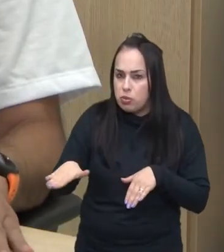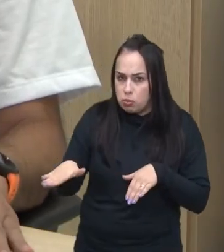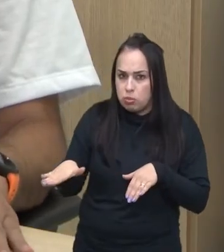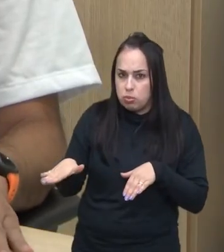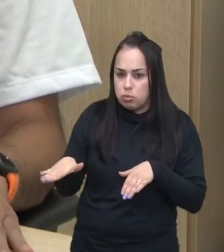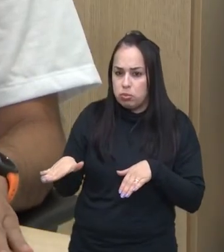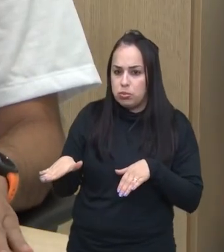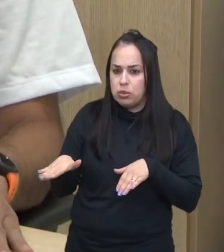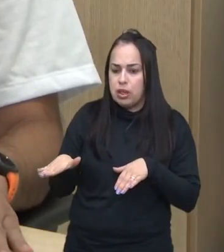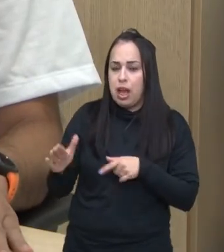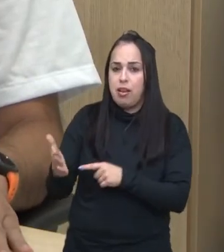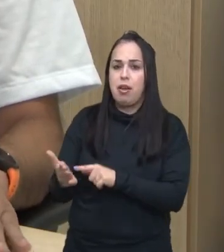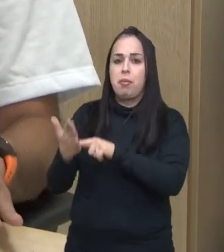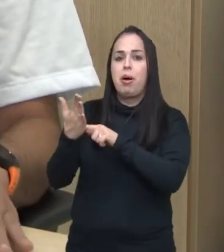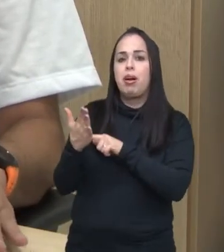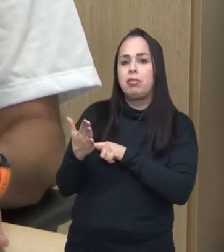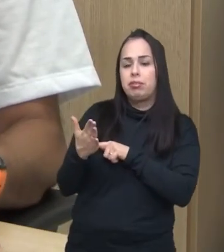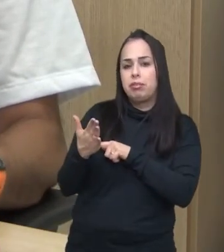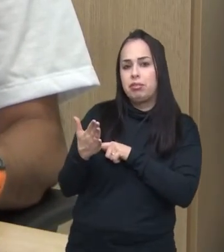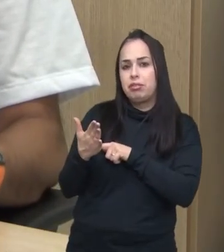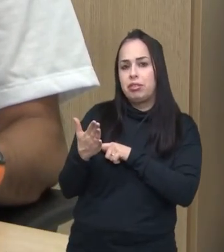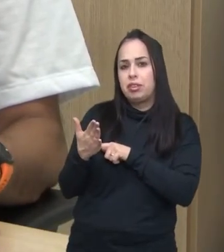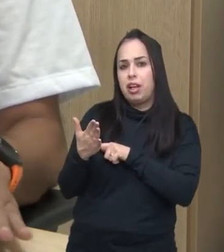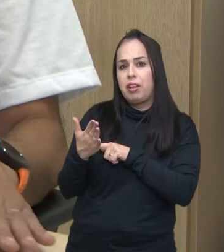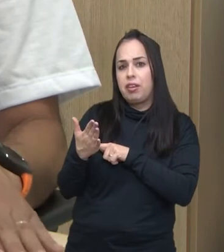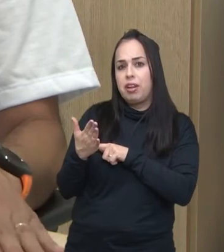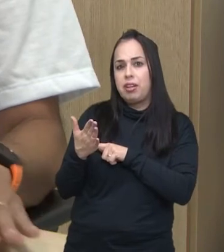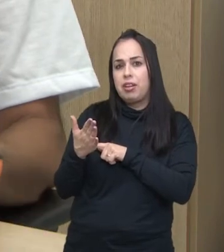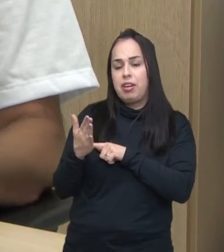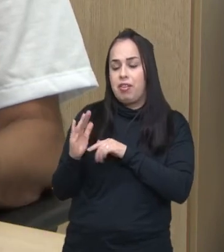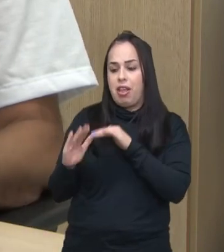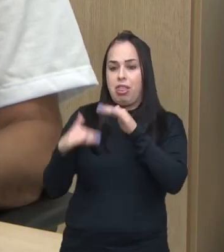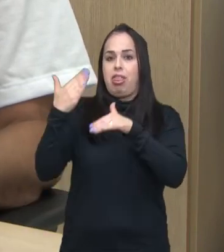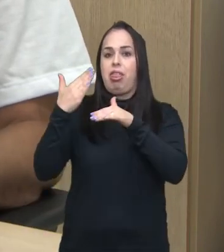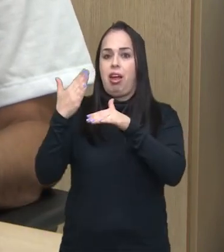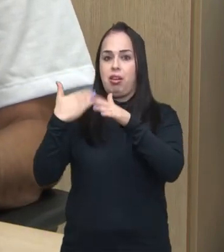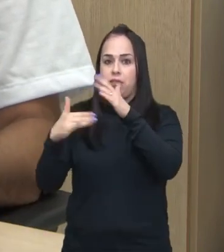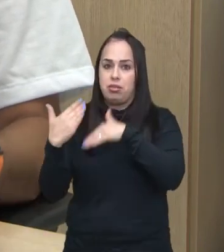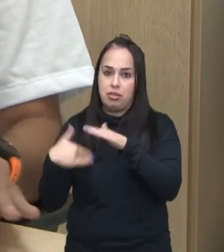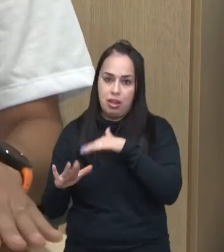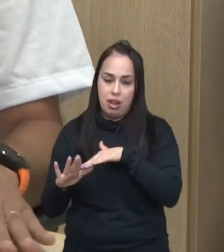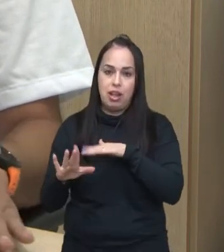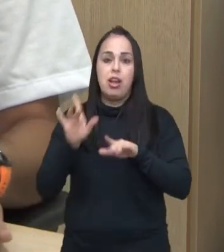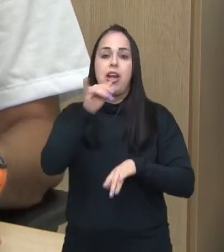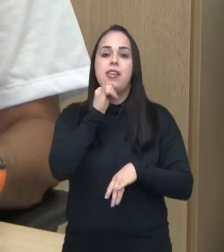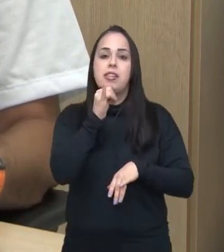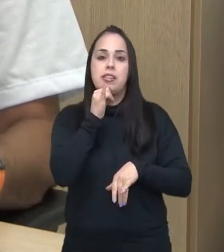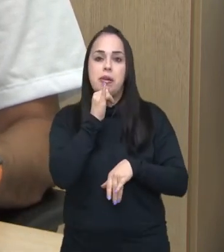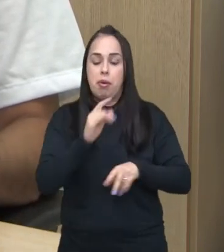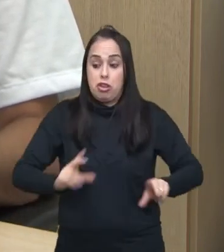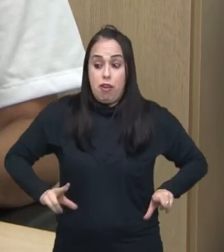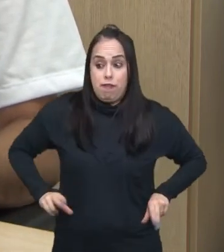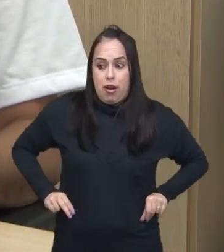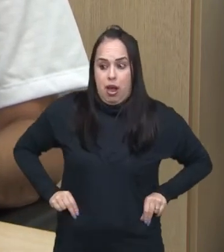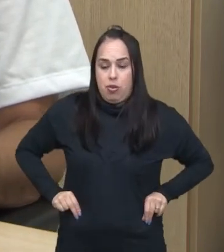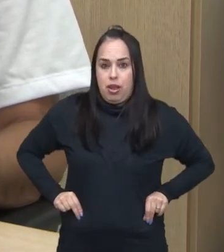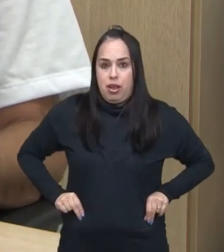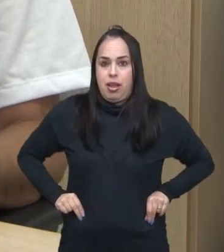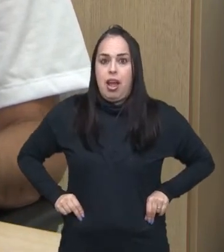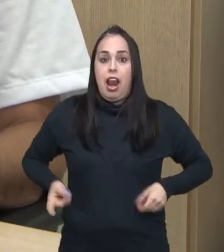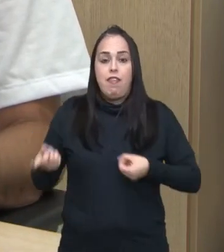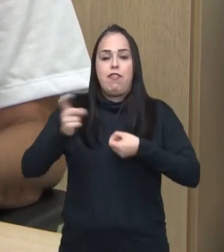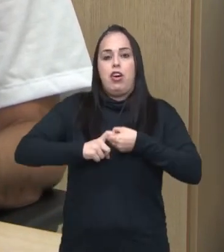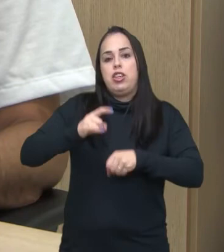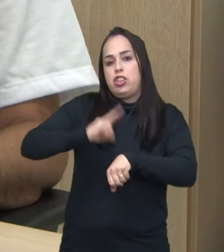muito pequena, ela vai trazer sinais de que ela vai regredir. A criança que já não está mais de fralda vai voltar a fazer xixi